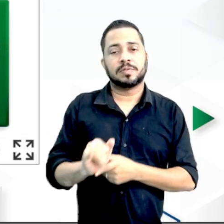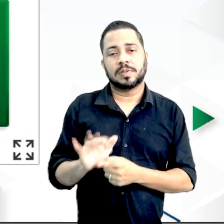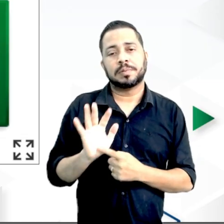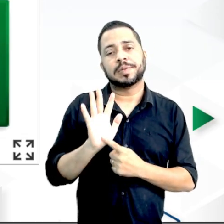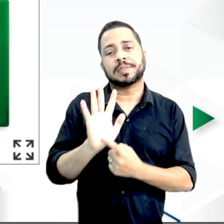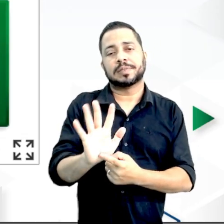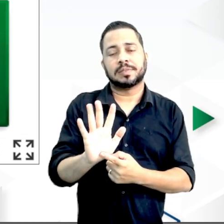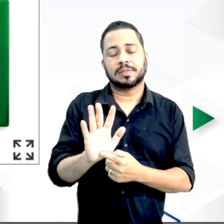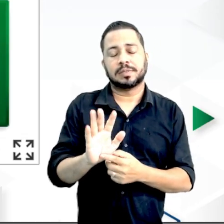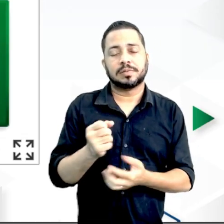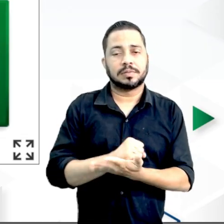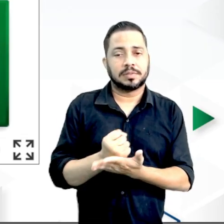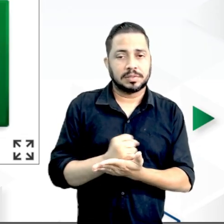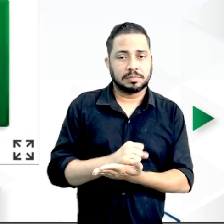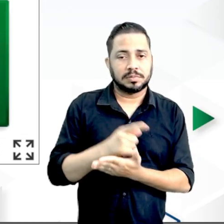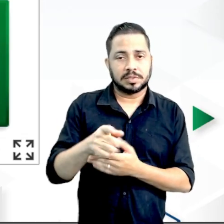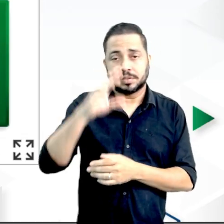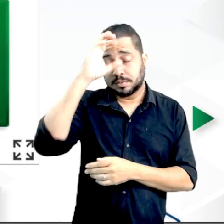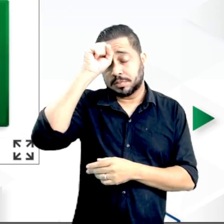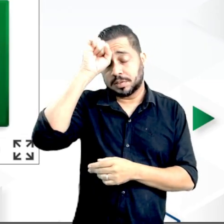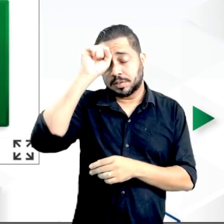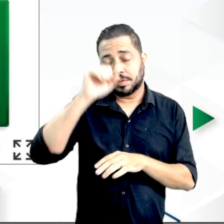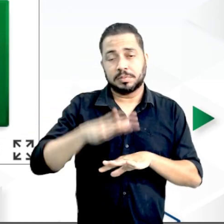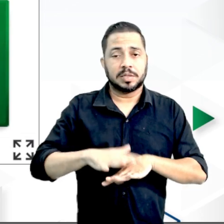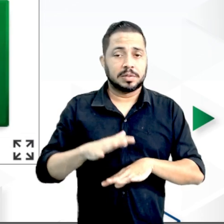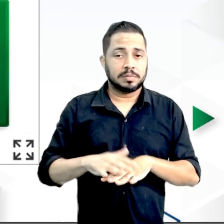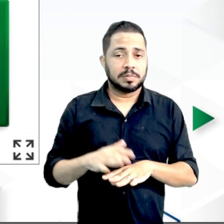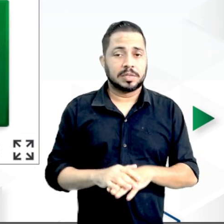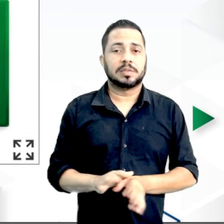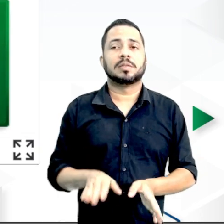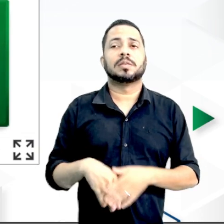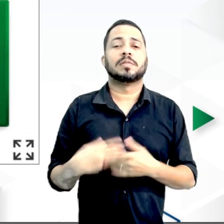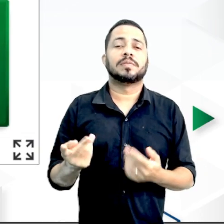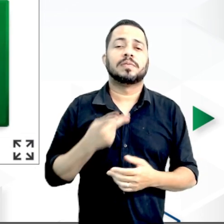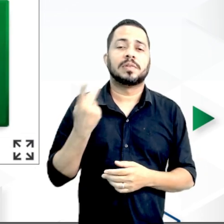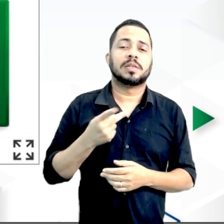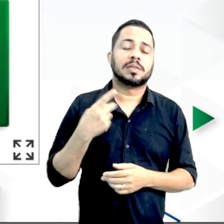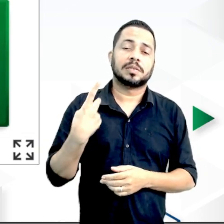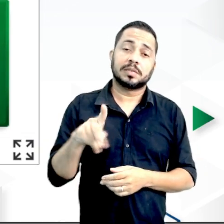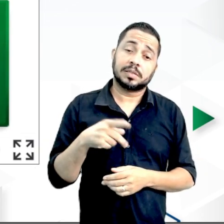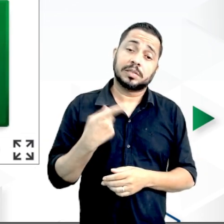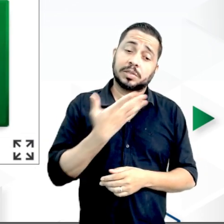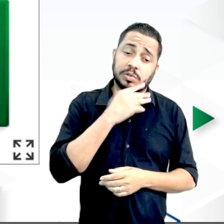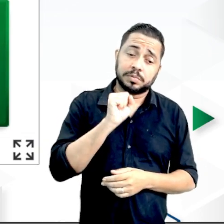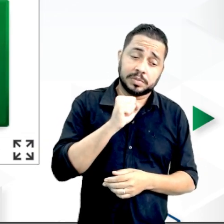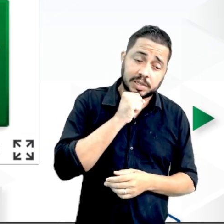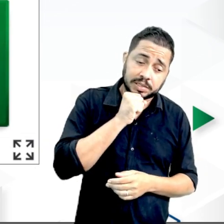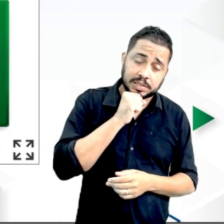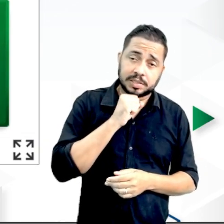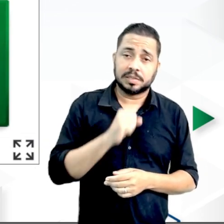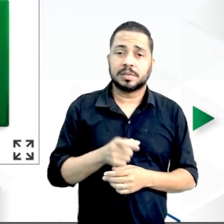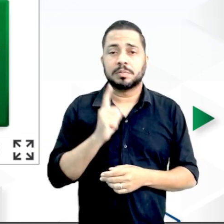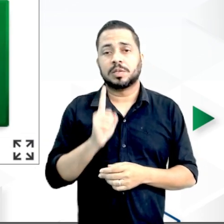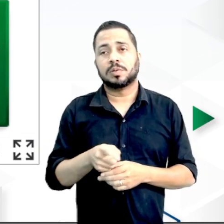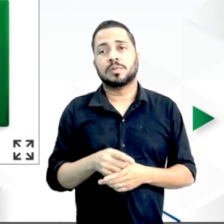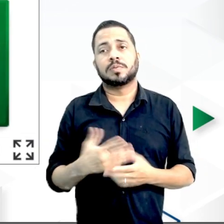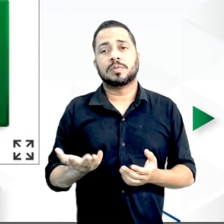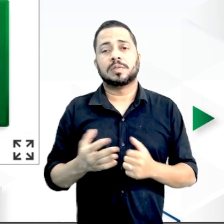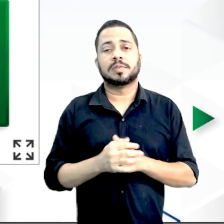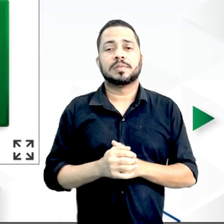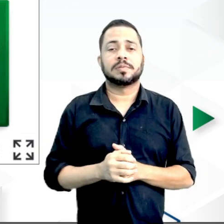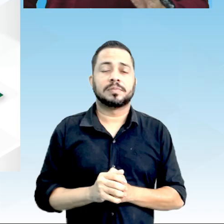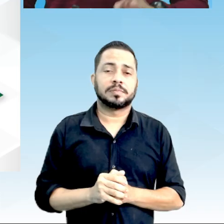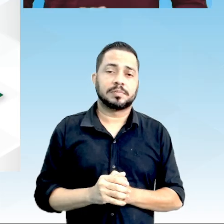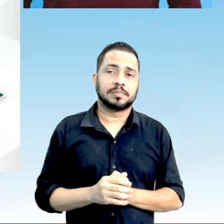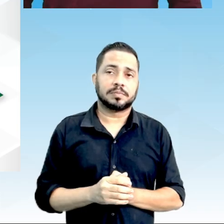aparecer um game para você aprender matemática jogando. E diga lá aos seus pais que quem mandou